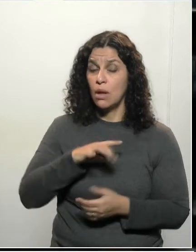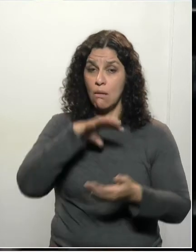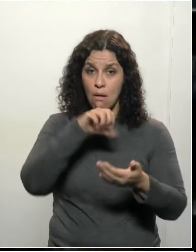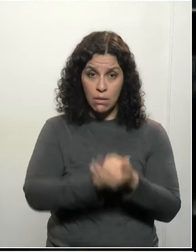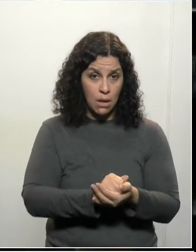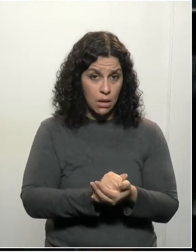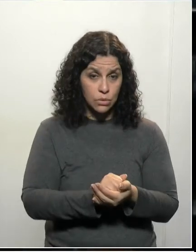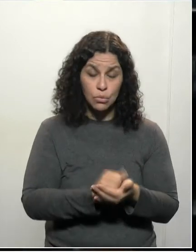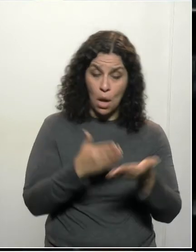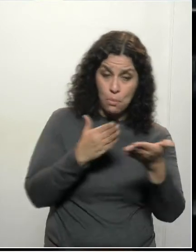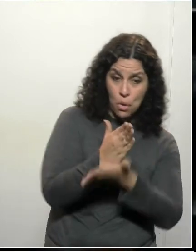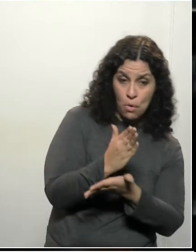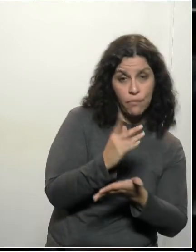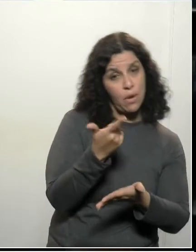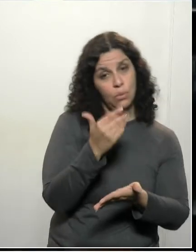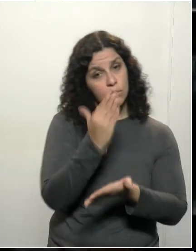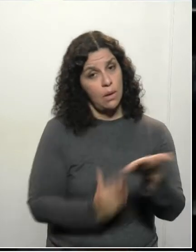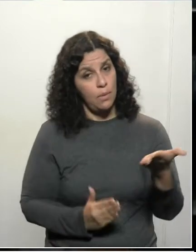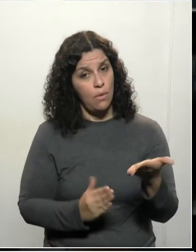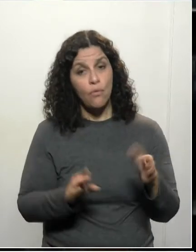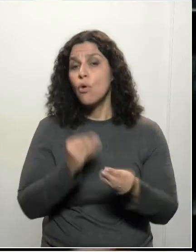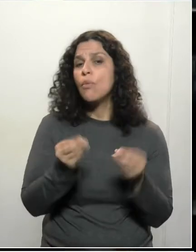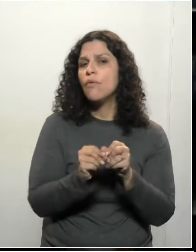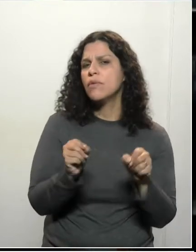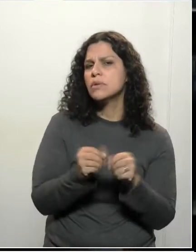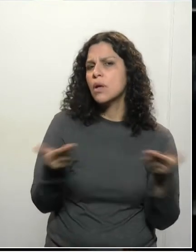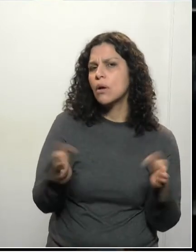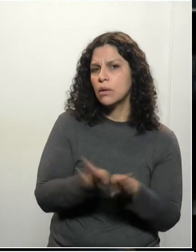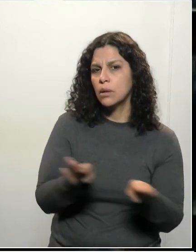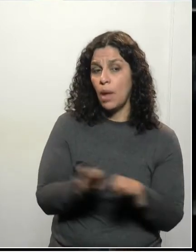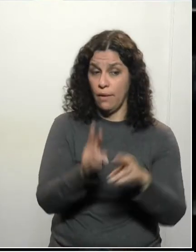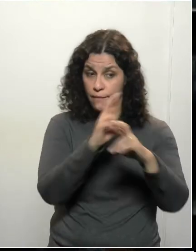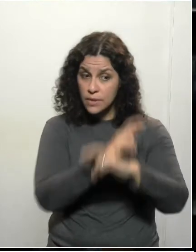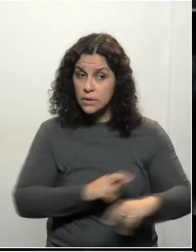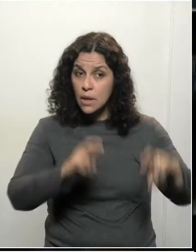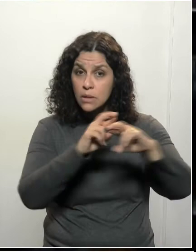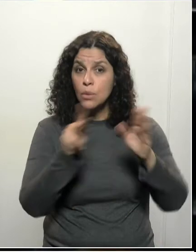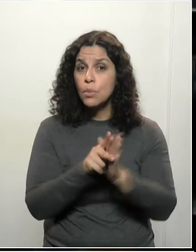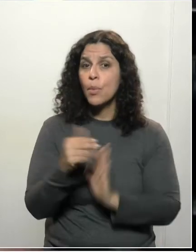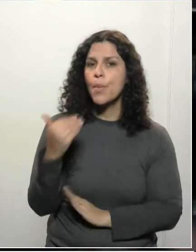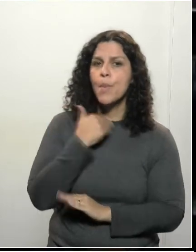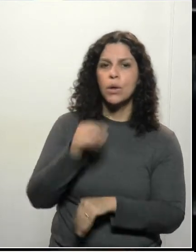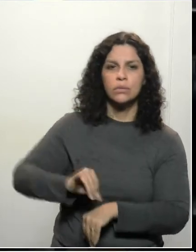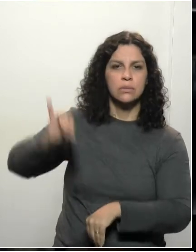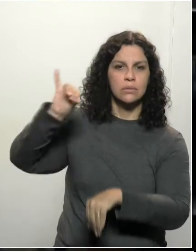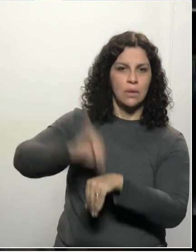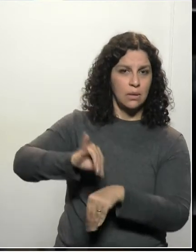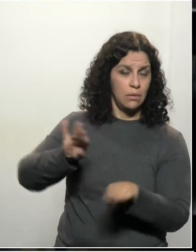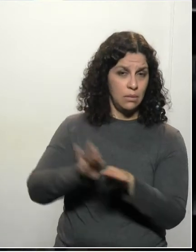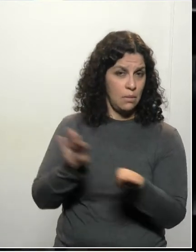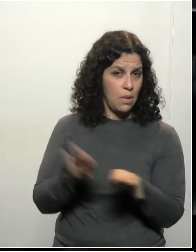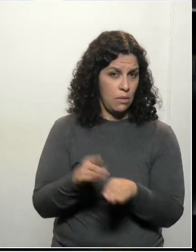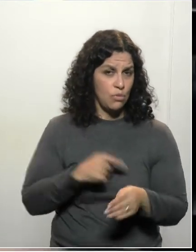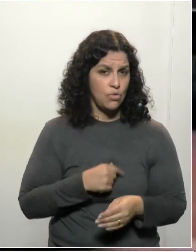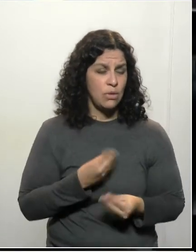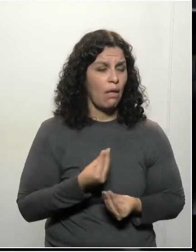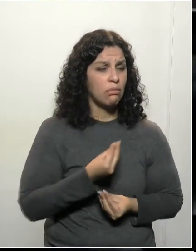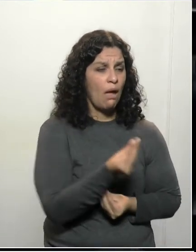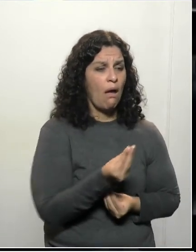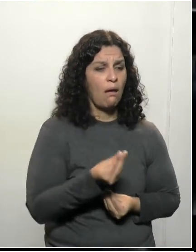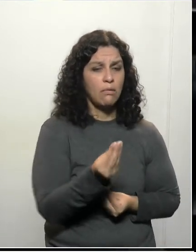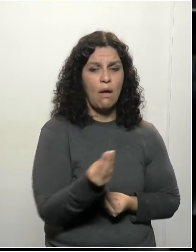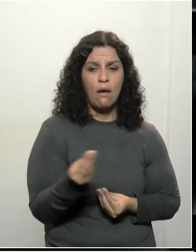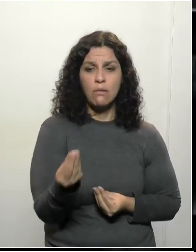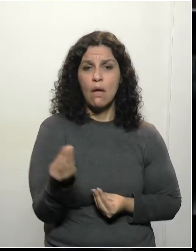não estão passando. E como é que faz daí? Ela está sujeita à fiscalização do Banco Central. Não adianta dar discursão para a galera, é bom, é